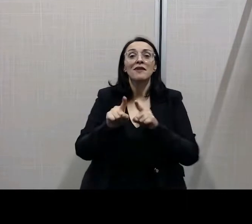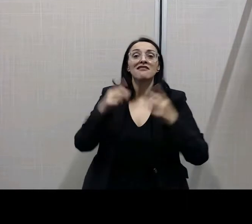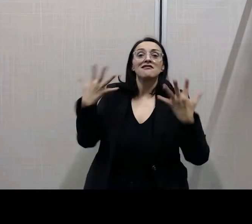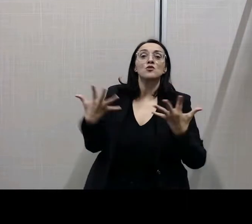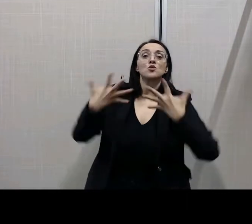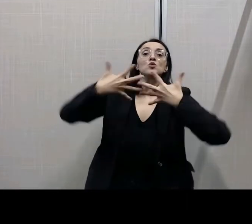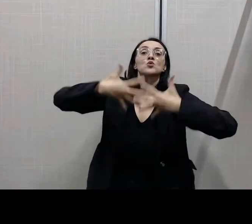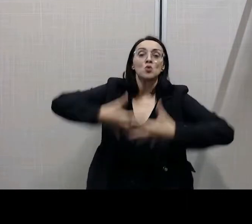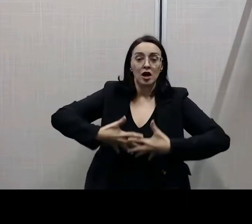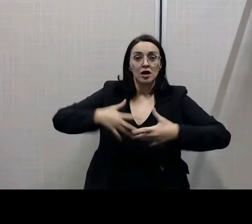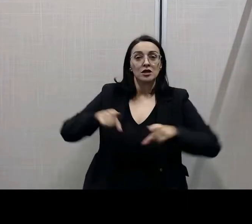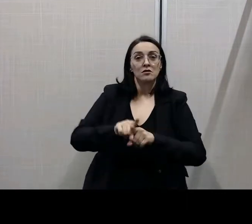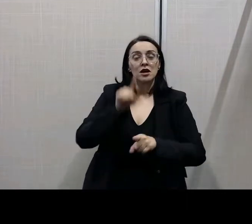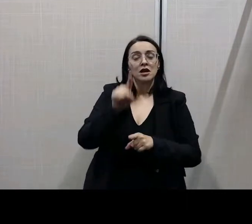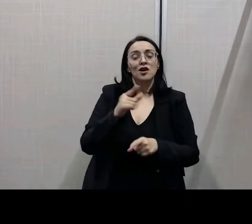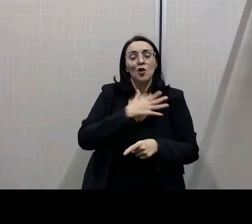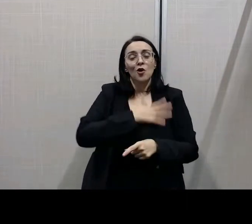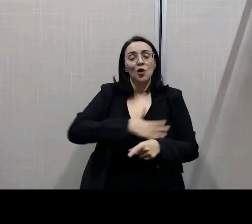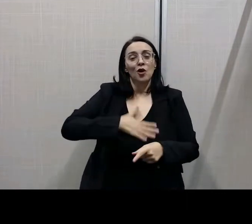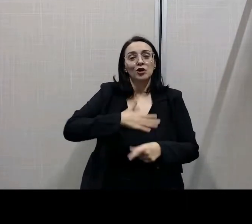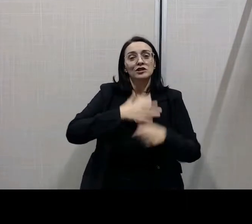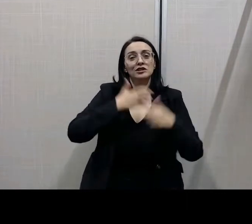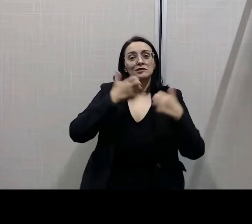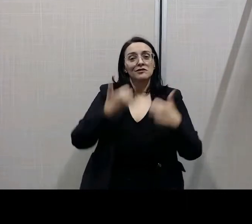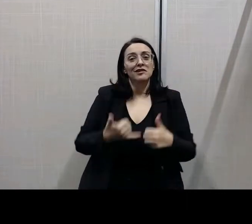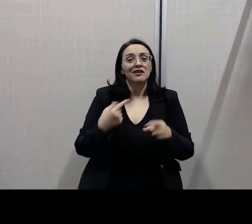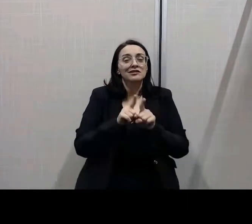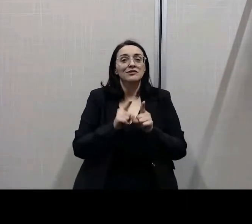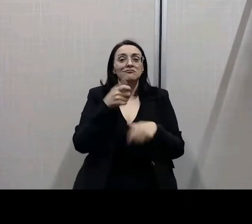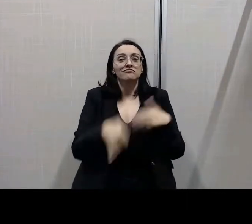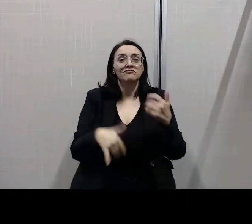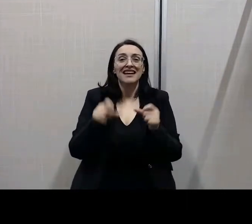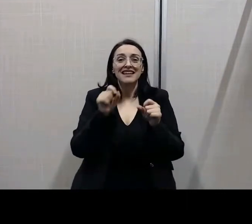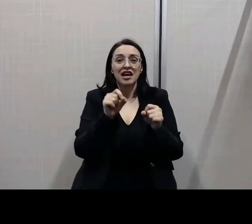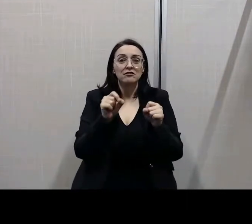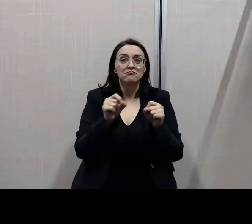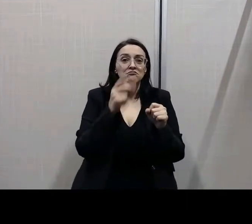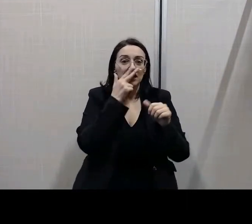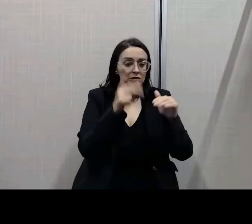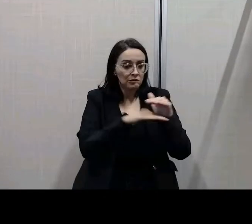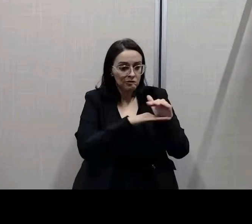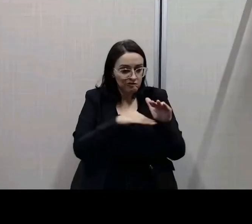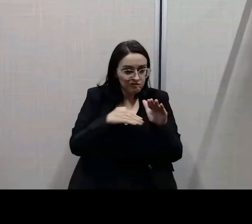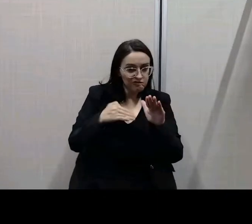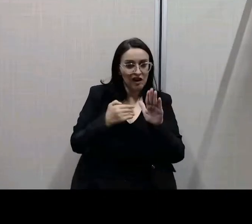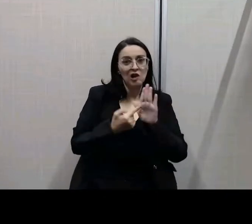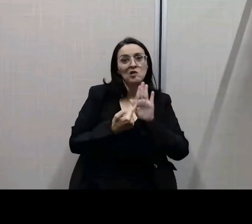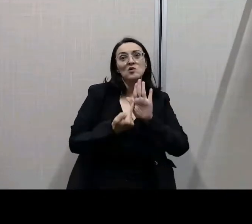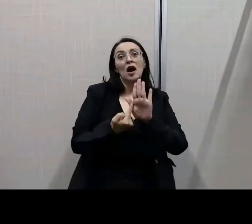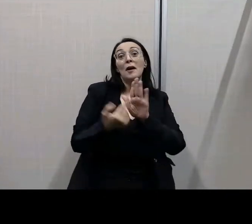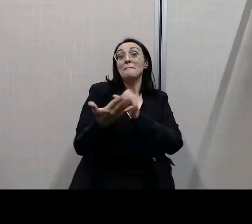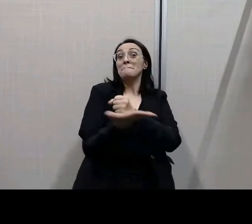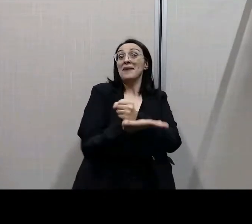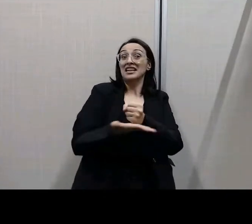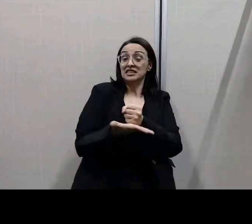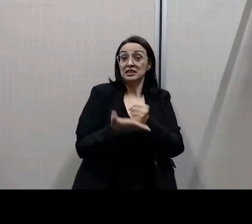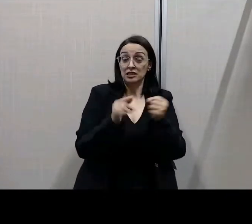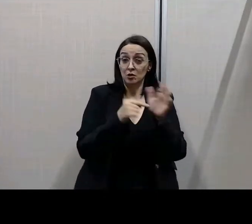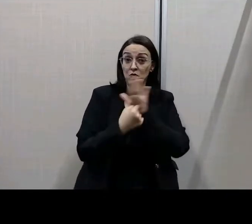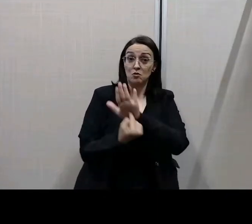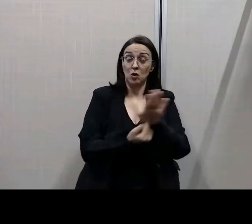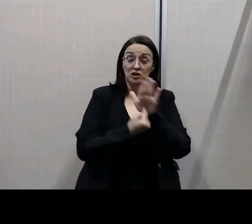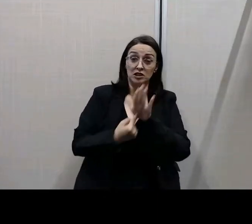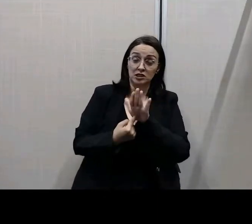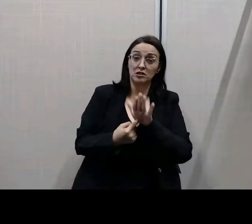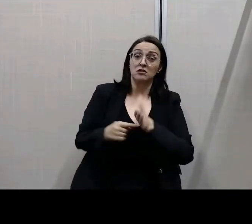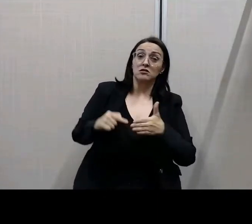interseccionalidade, né? E aí, uma coisa que eu gosto de falar também sempre é a gente puxar quem está na base, né? Então, a forma da gente puxar quem está na base é falando sobre isso, é mostrando